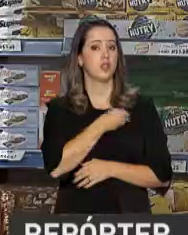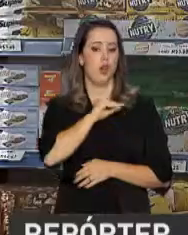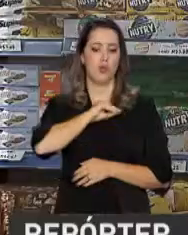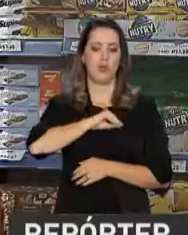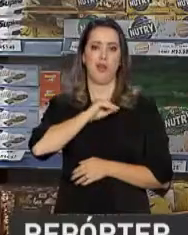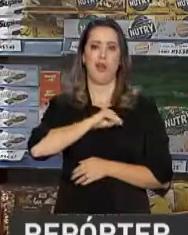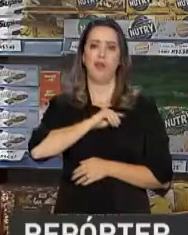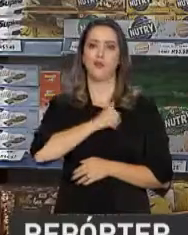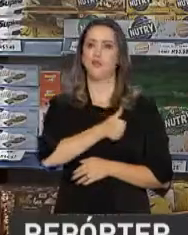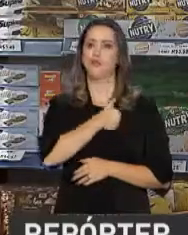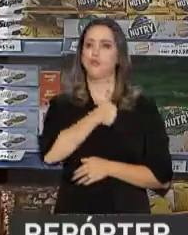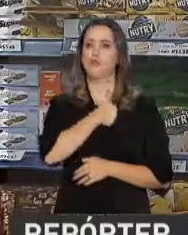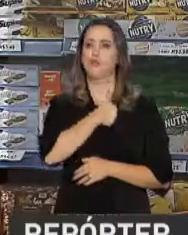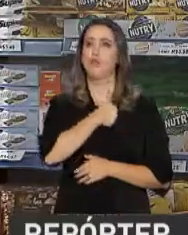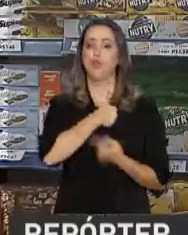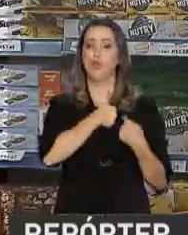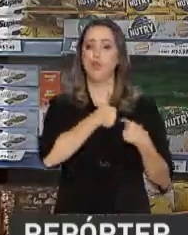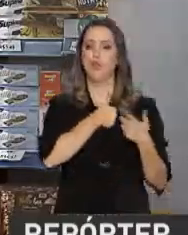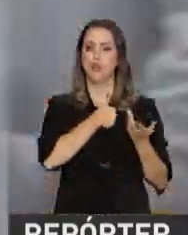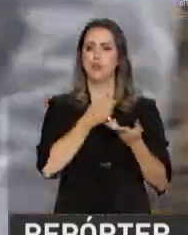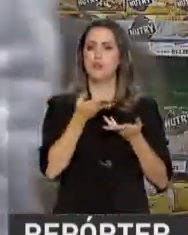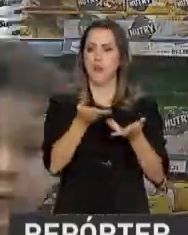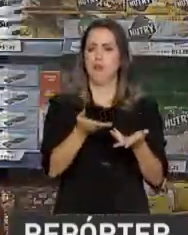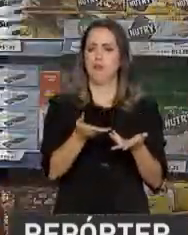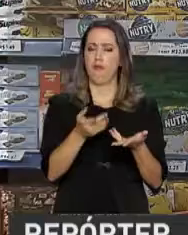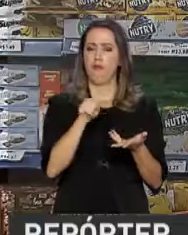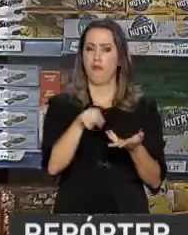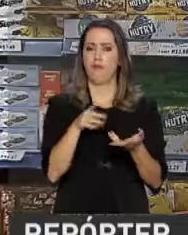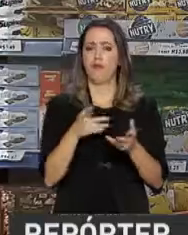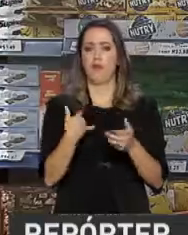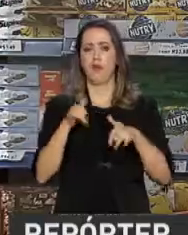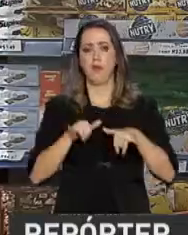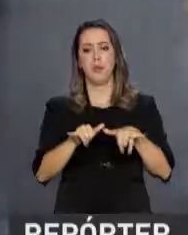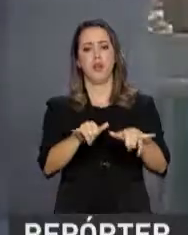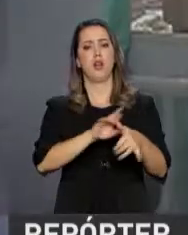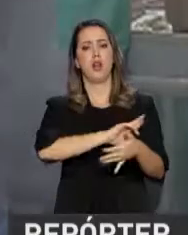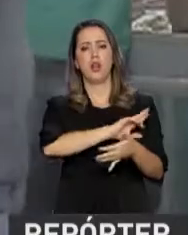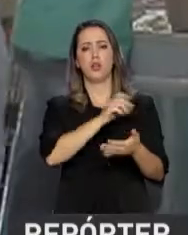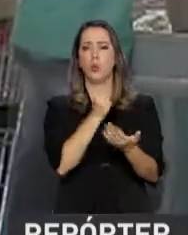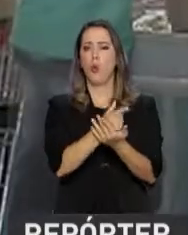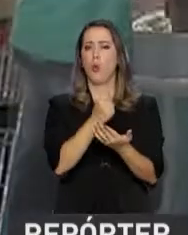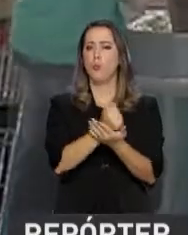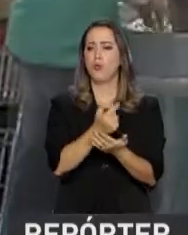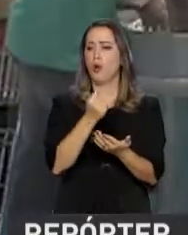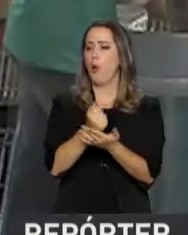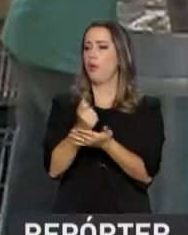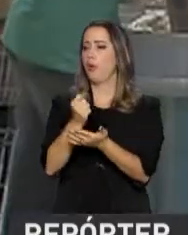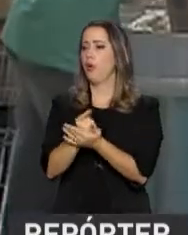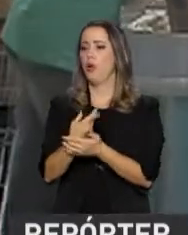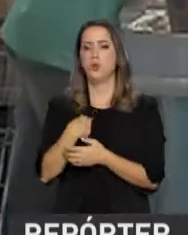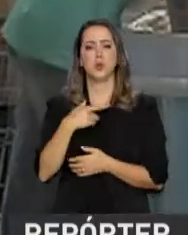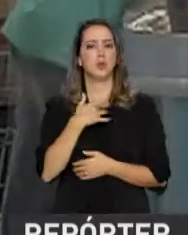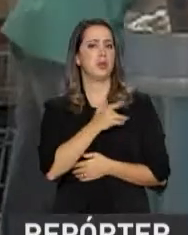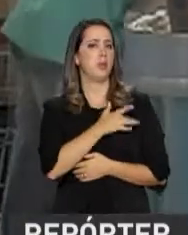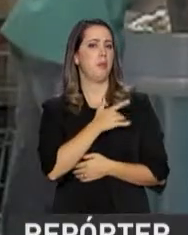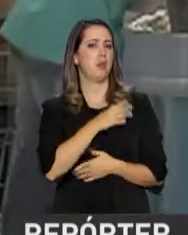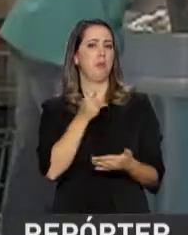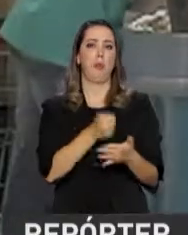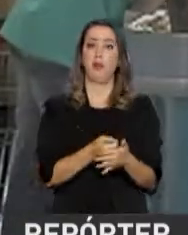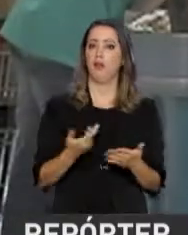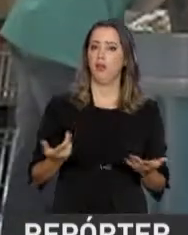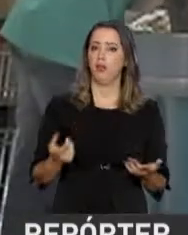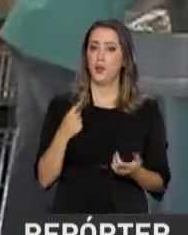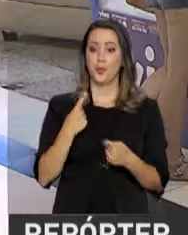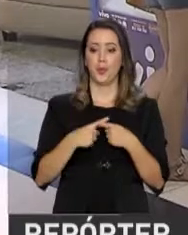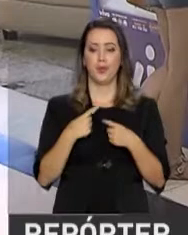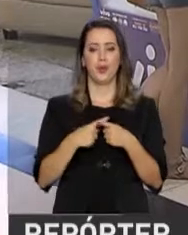fica mais valorizado. Você vai ao supermercado, compra batata, tomate, arroz, açúcar, sem medo na hora de pagar. Convenhamos,